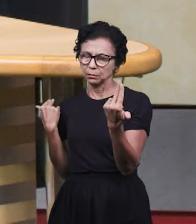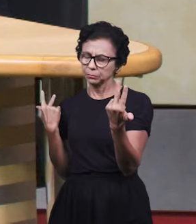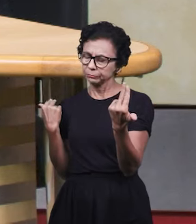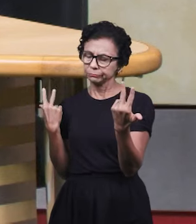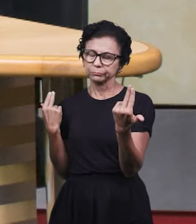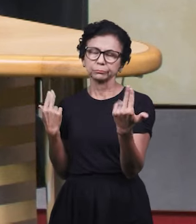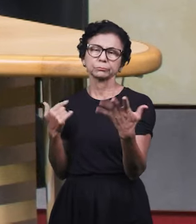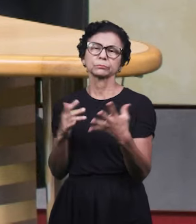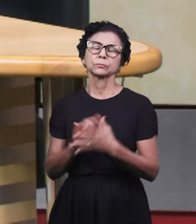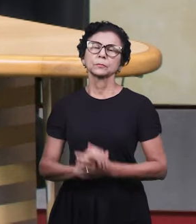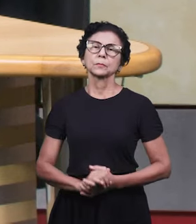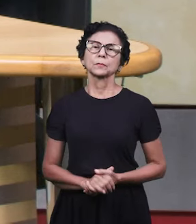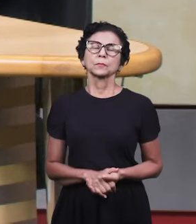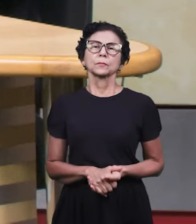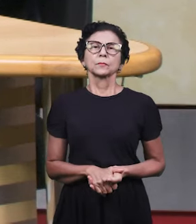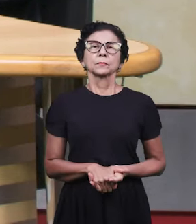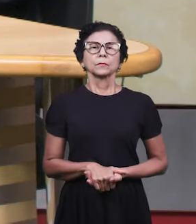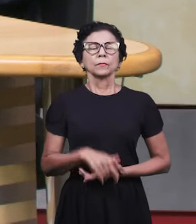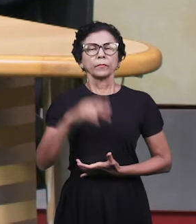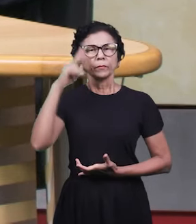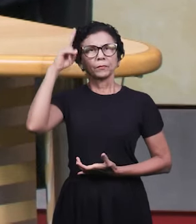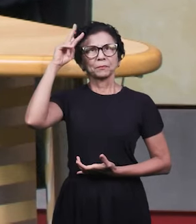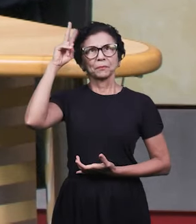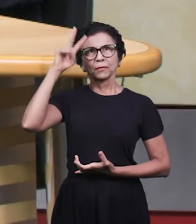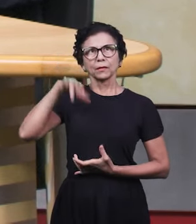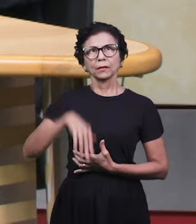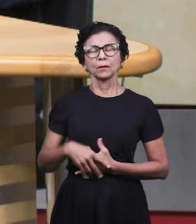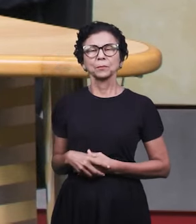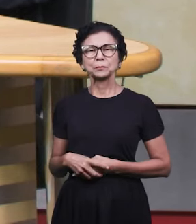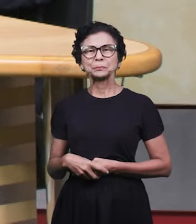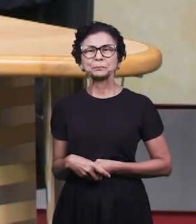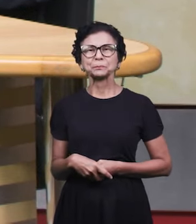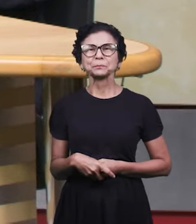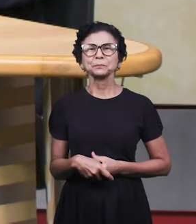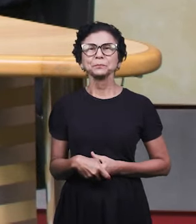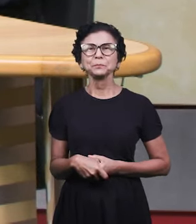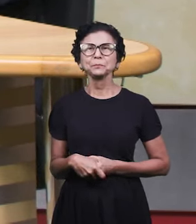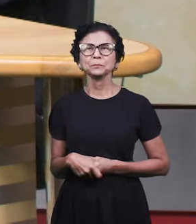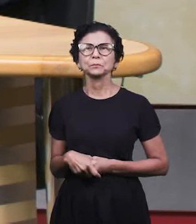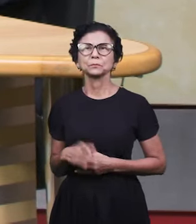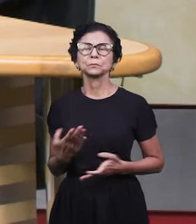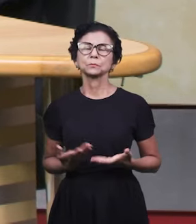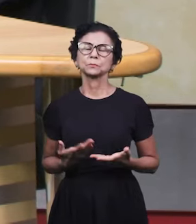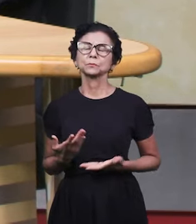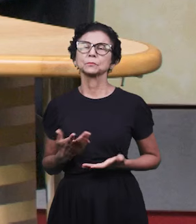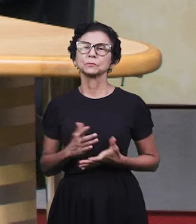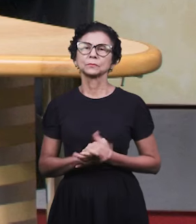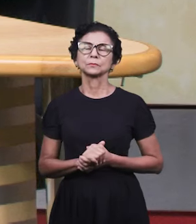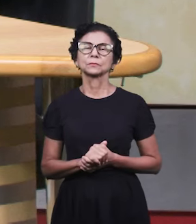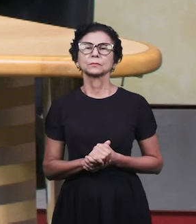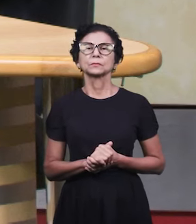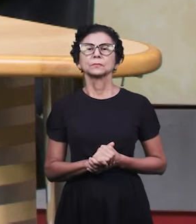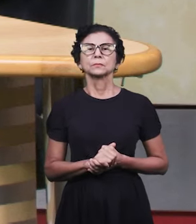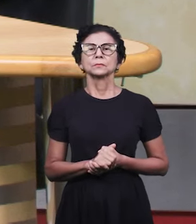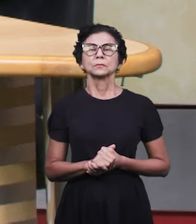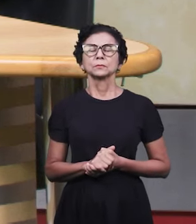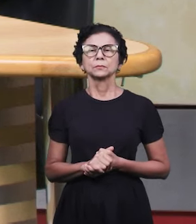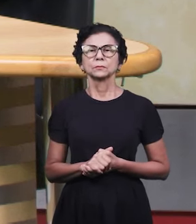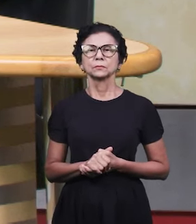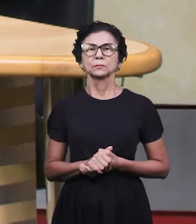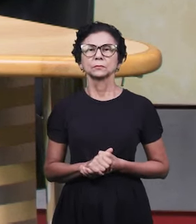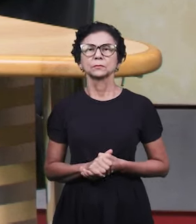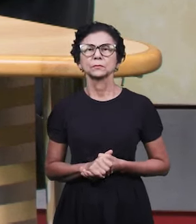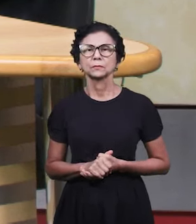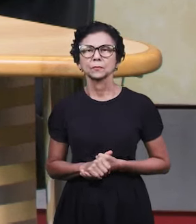situação é a mesma. Eu me lembro de um irmão que, um pastor, que ele subiu no púlpito, ele, antes